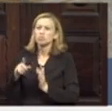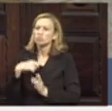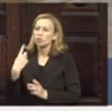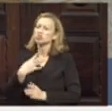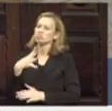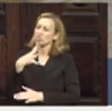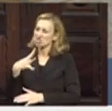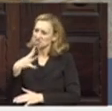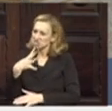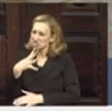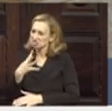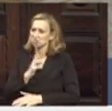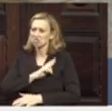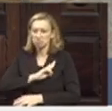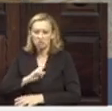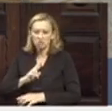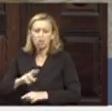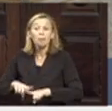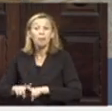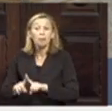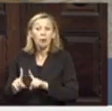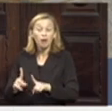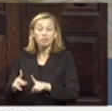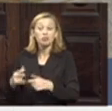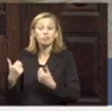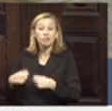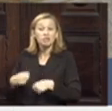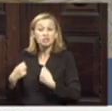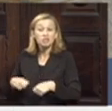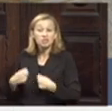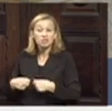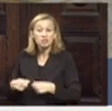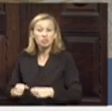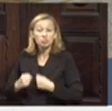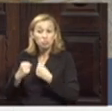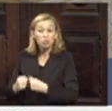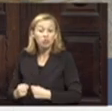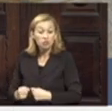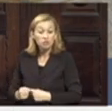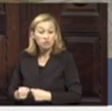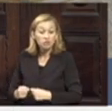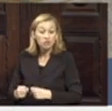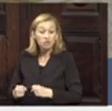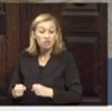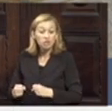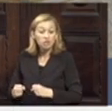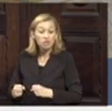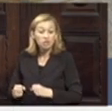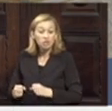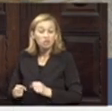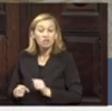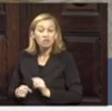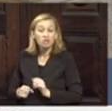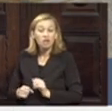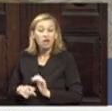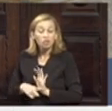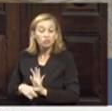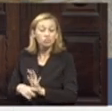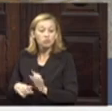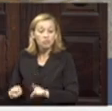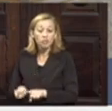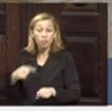aqui e o agradecimento pela aprovação em primeira discussão. A outra, pela ordem, estava comentando com o